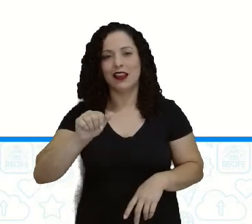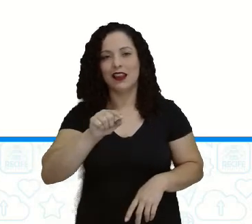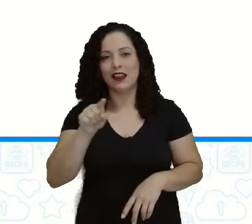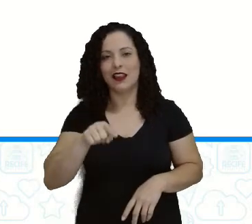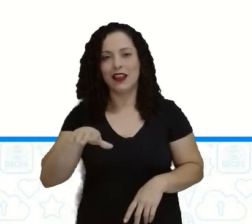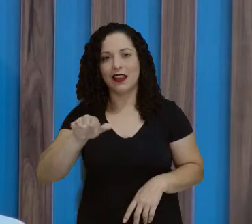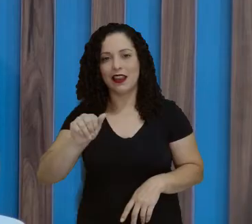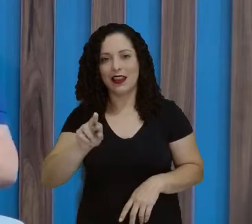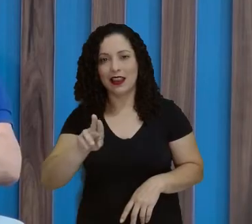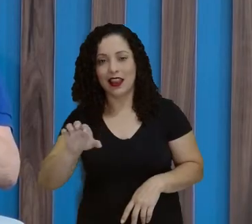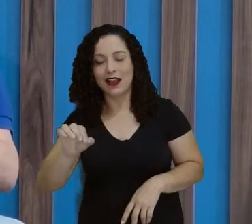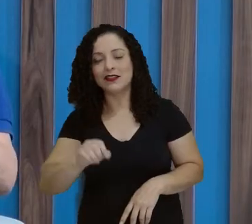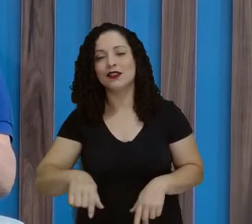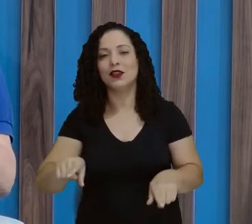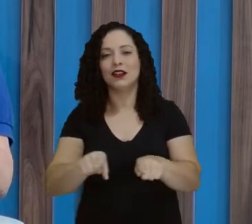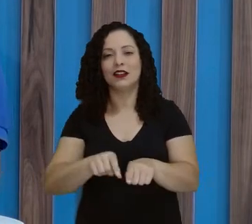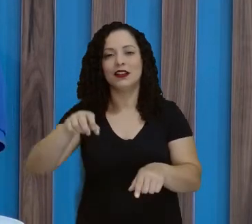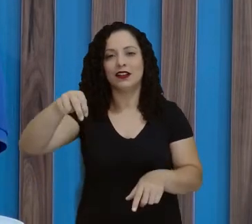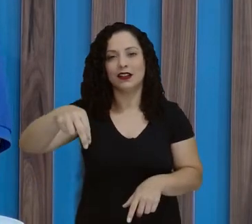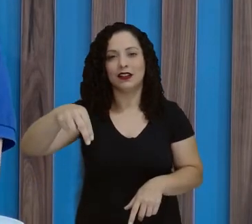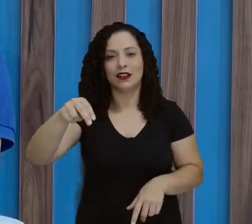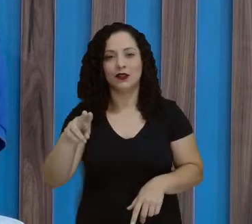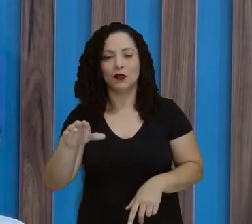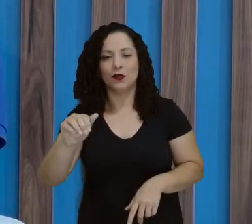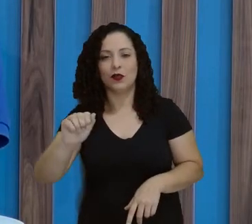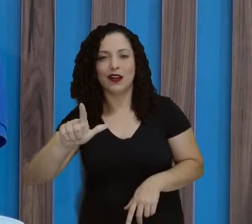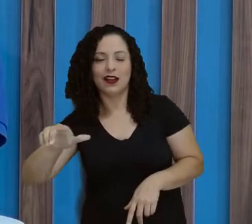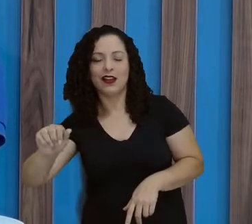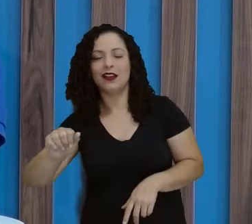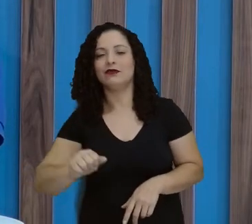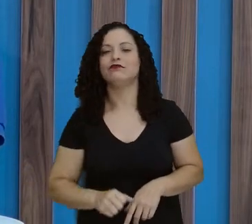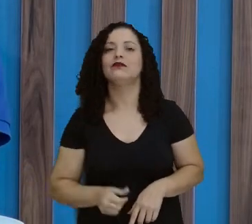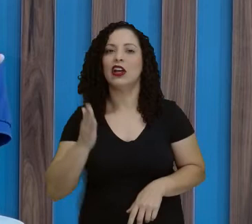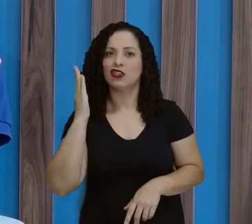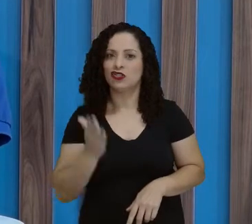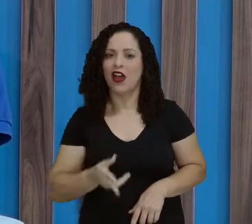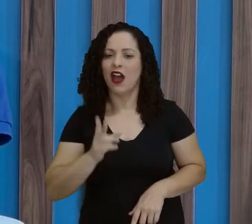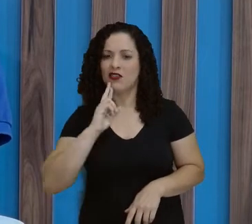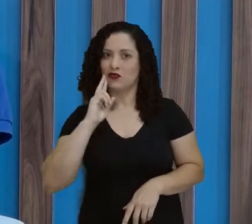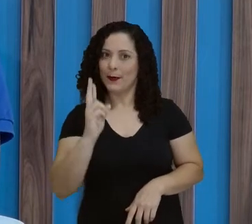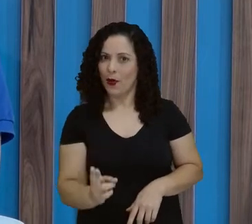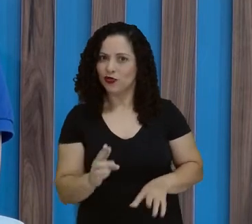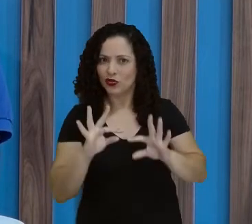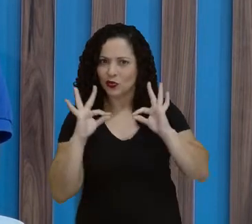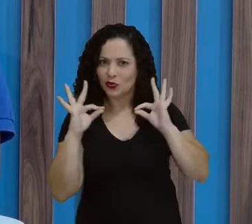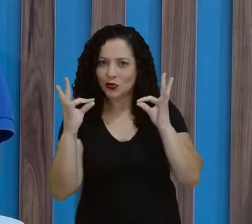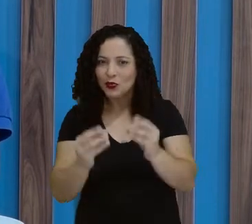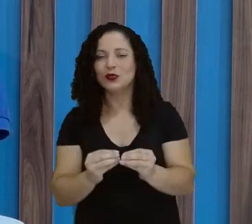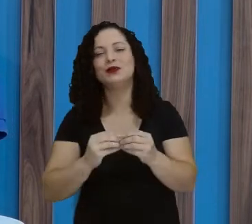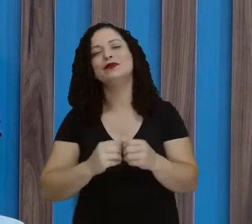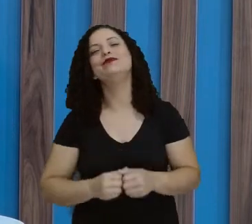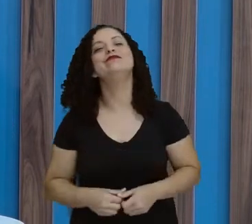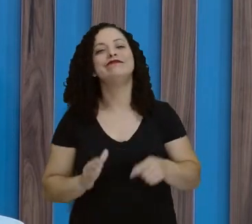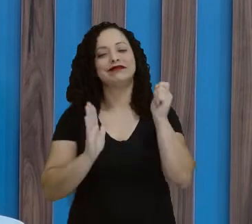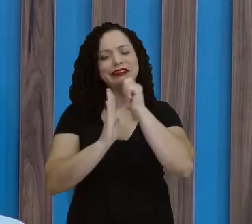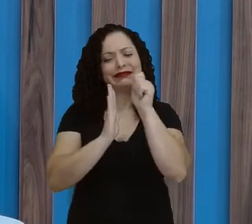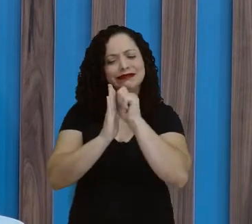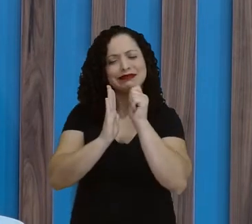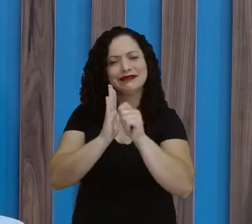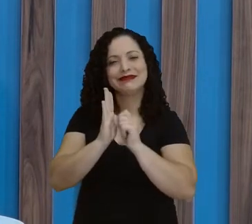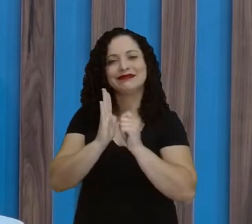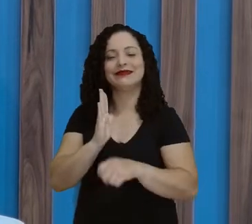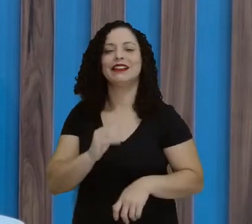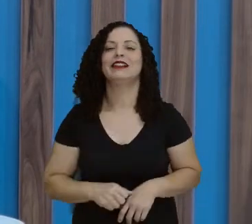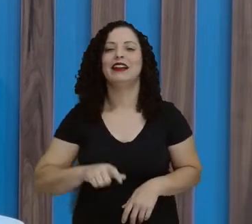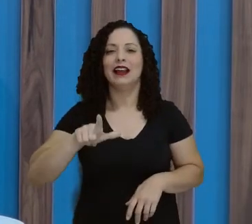Não apenas falaram do dia da semana, mas já resolveram a questão toda. Nossa! O pessoal é rápido. E aí? Bom,